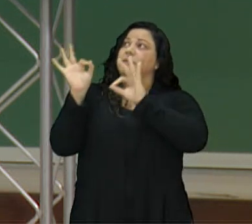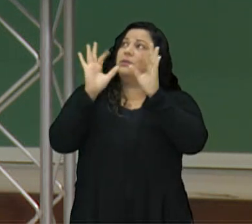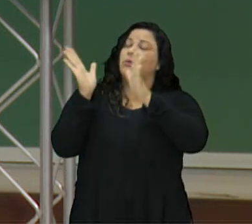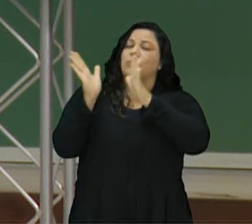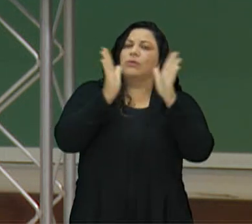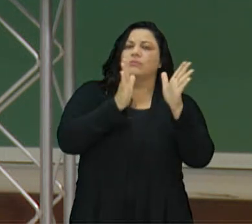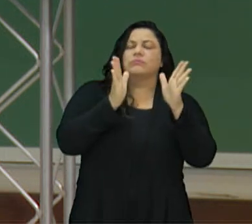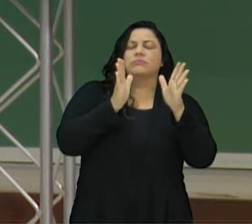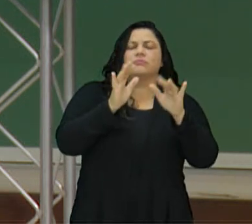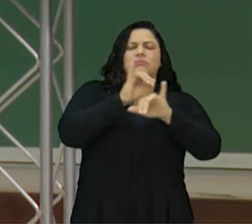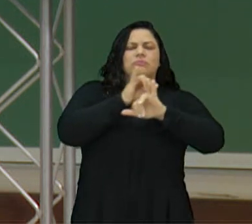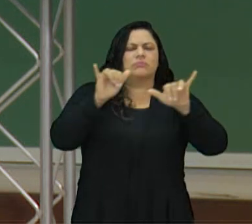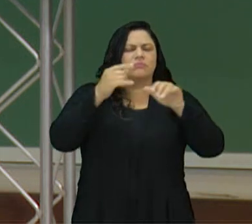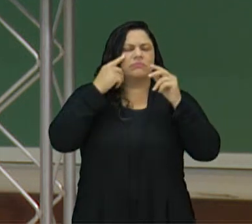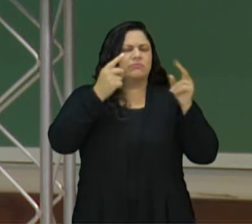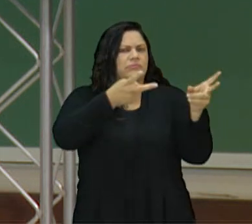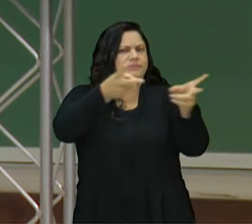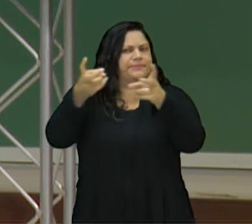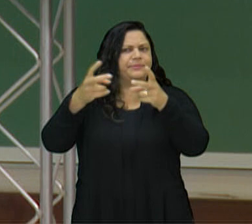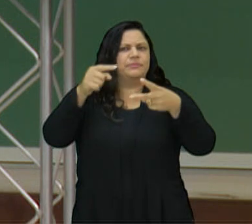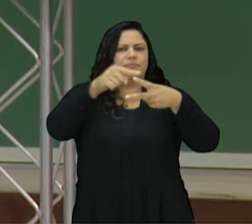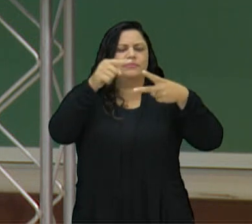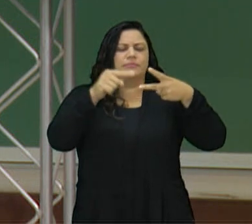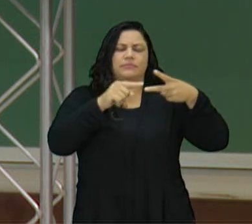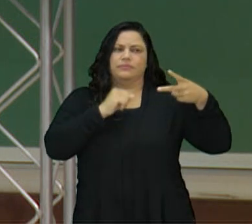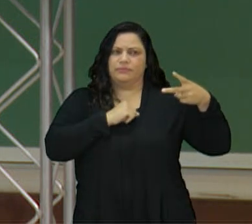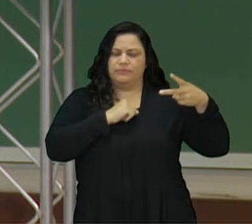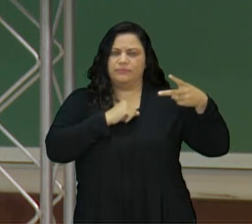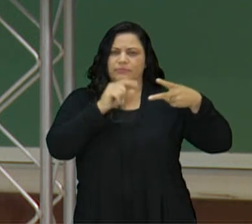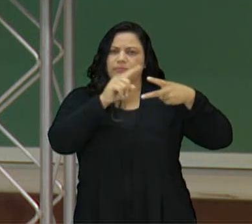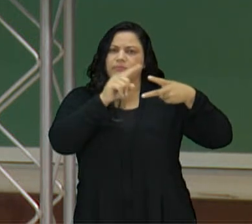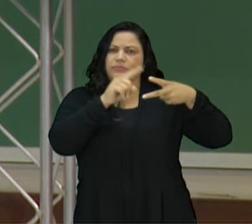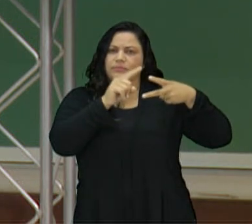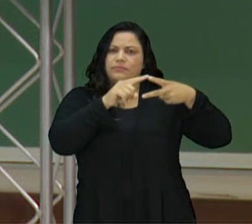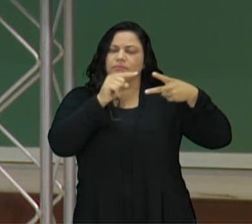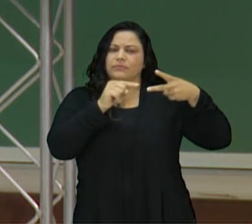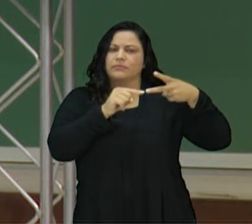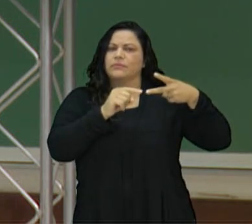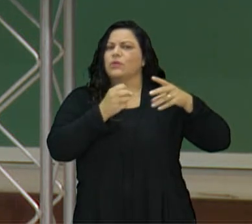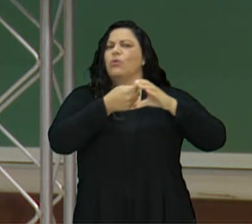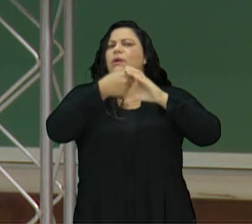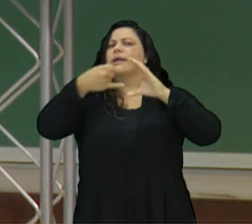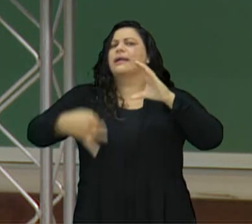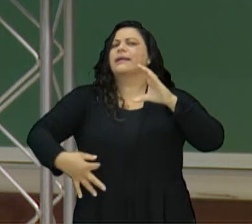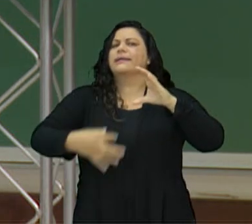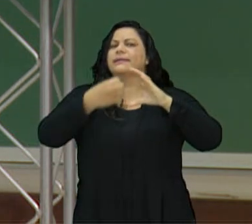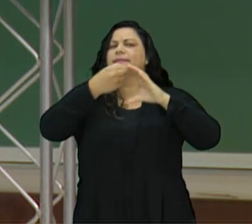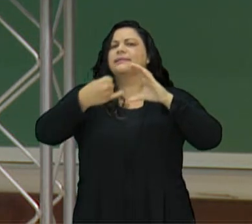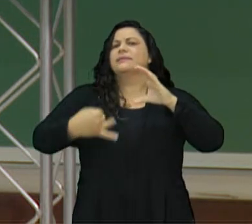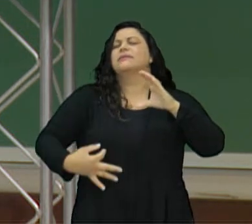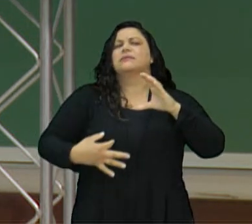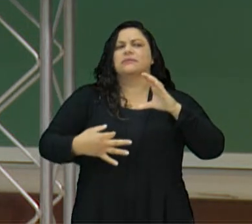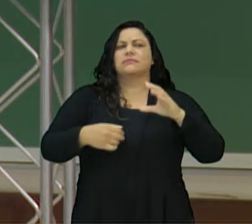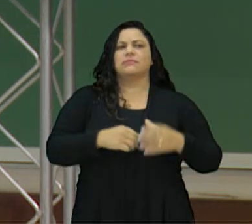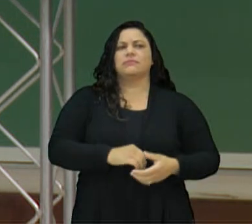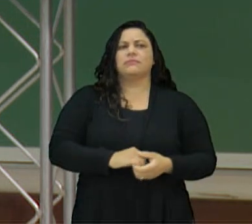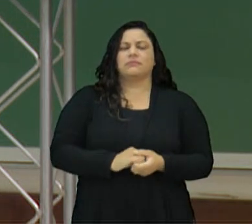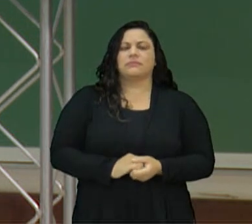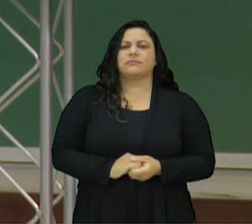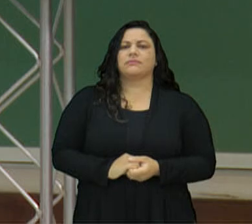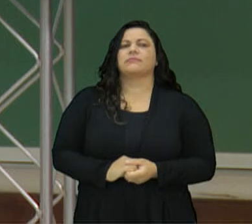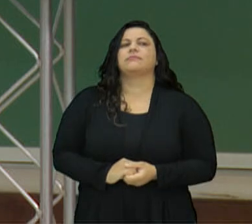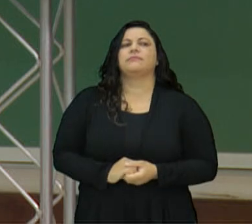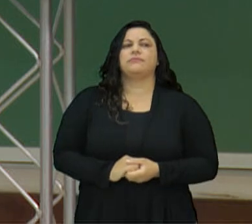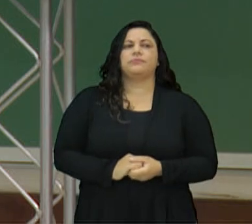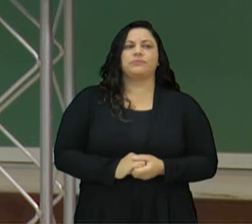anúncios de classificados e aí nós vamos observar essas características que estão ali ao lado depois da leitura,